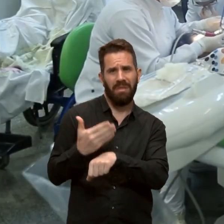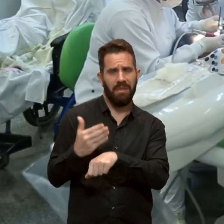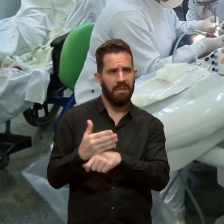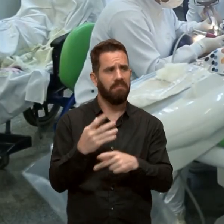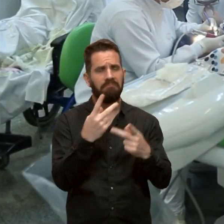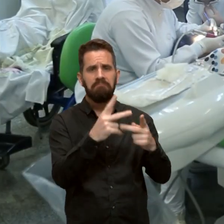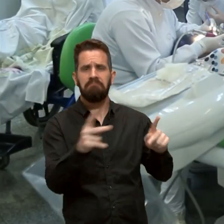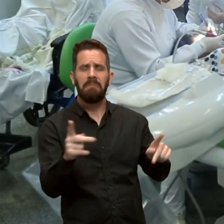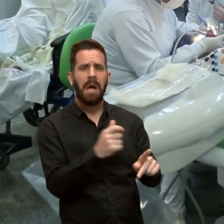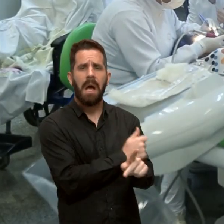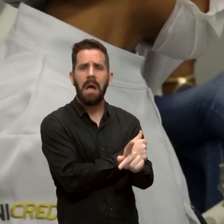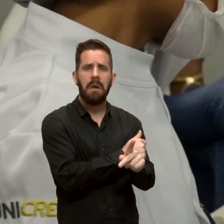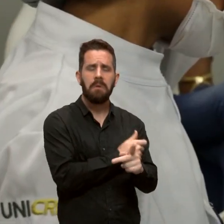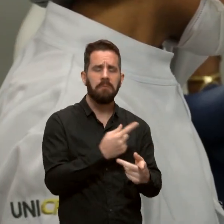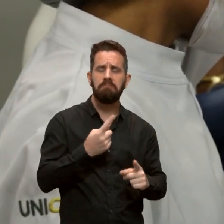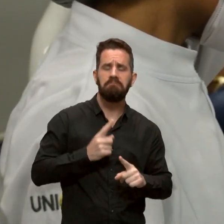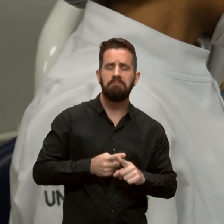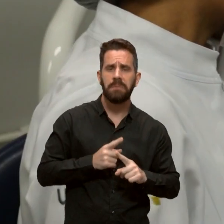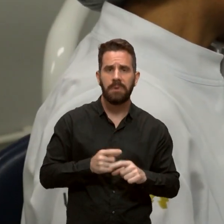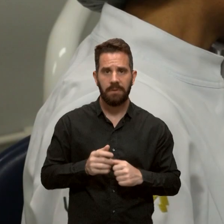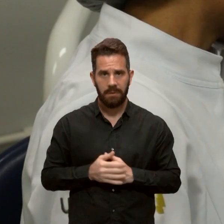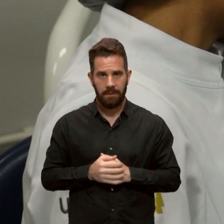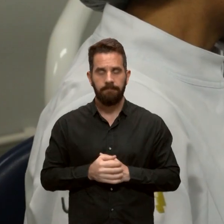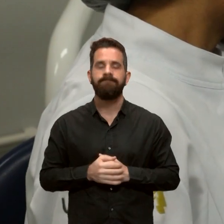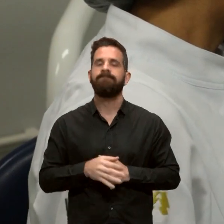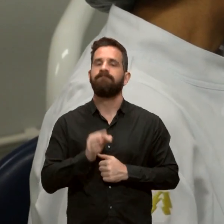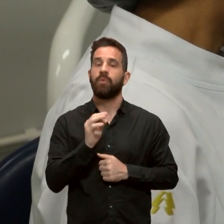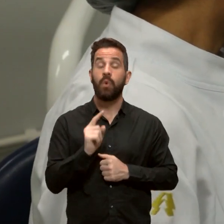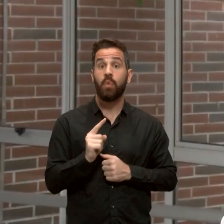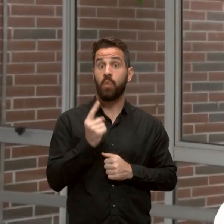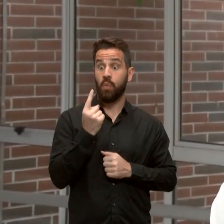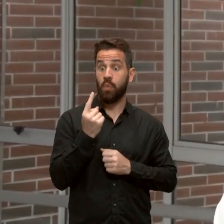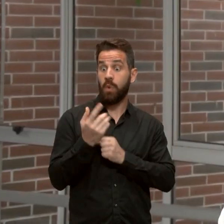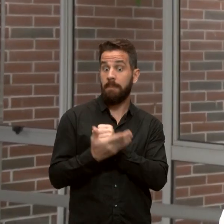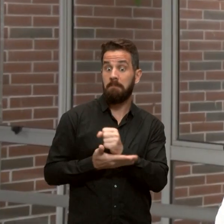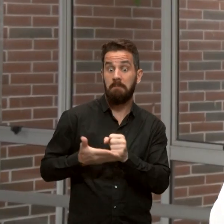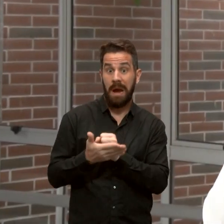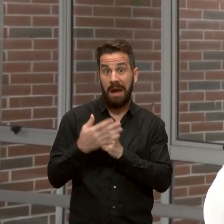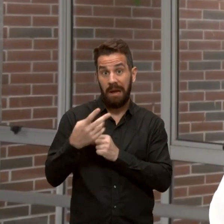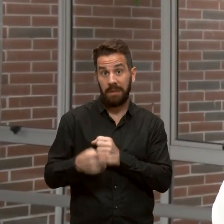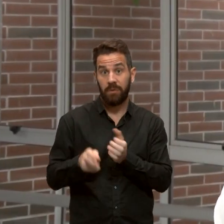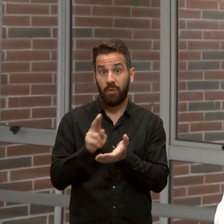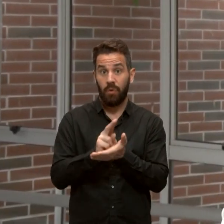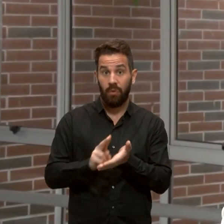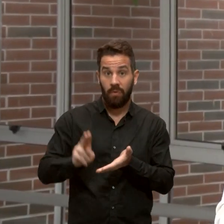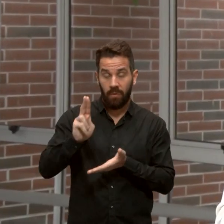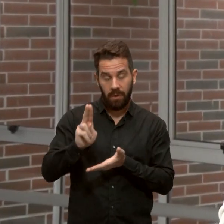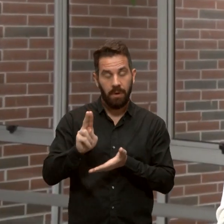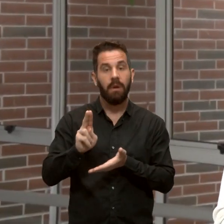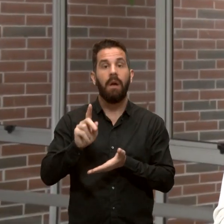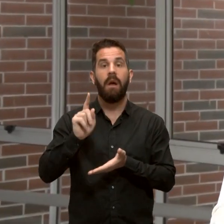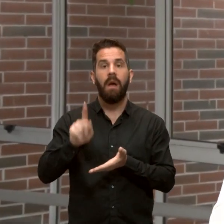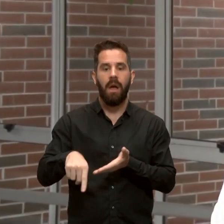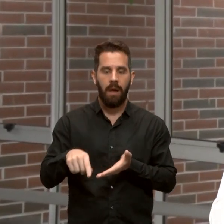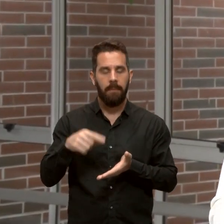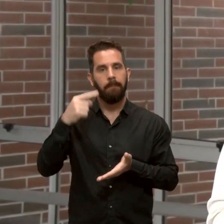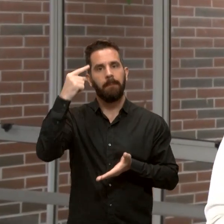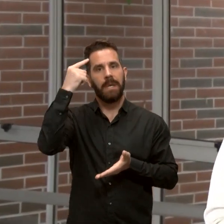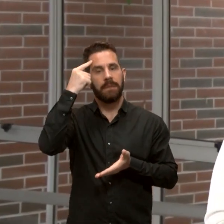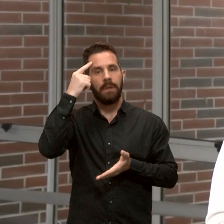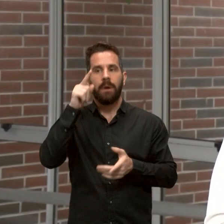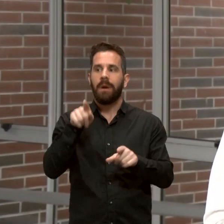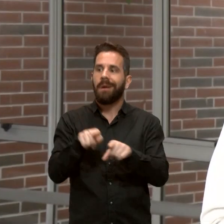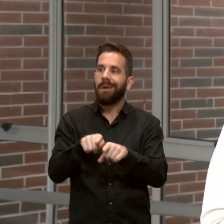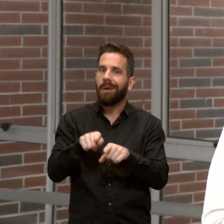aluno? Então, dos pilares da universidade, nós temos em mente que é a retenção e evasão. Nós precisamos